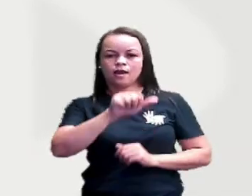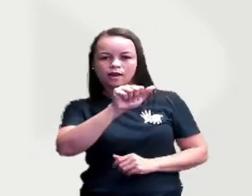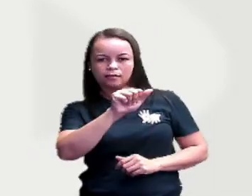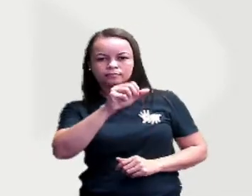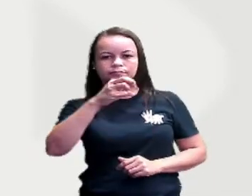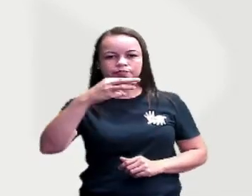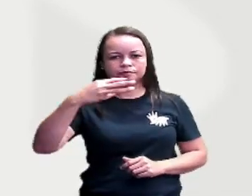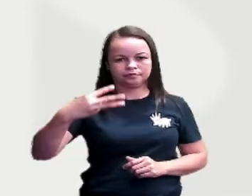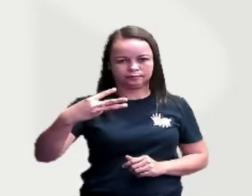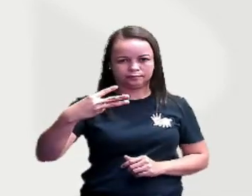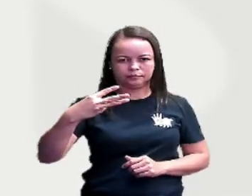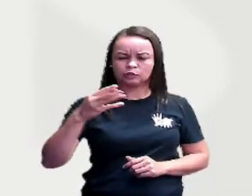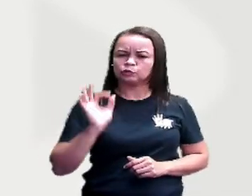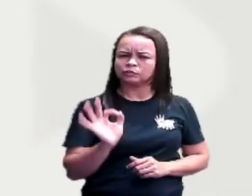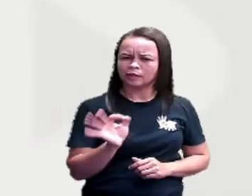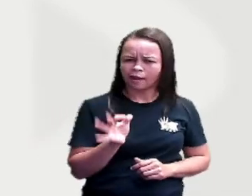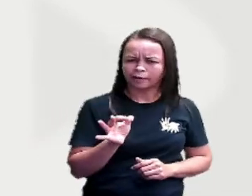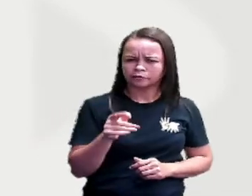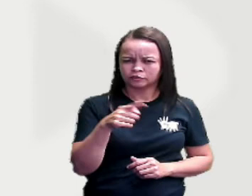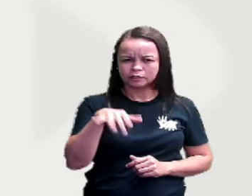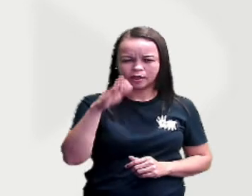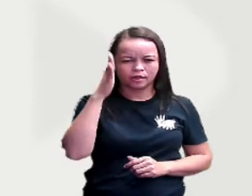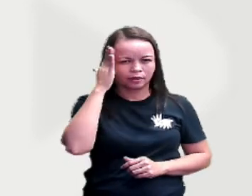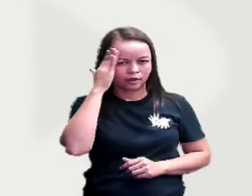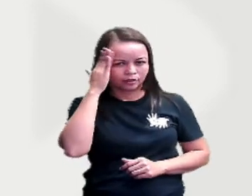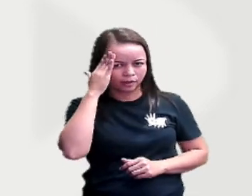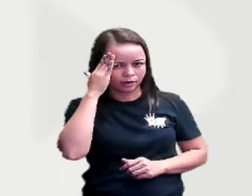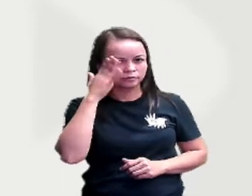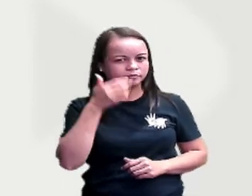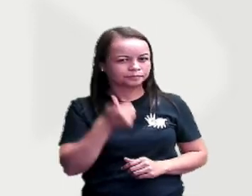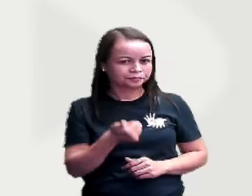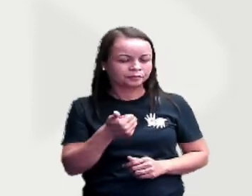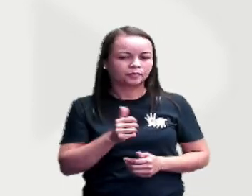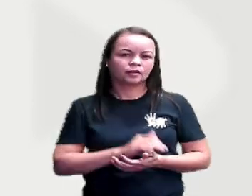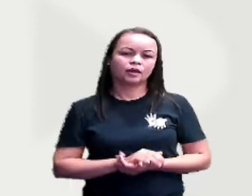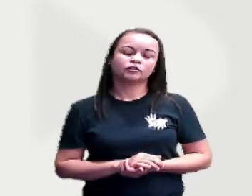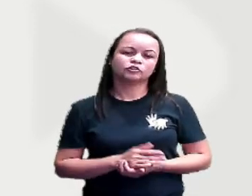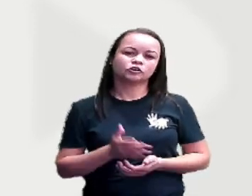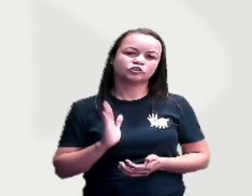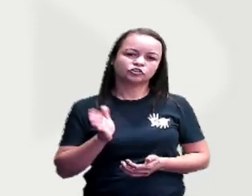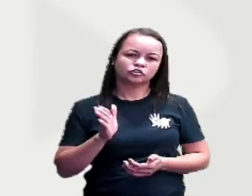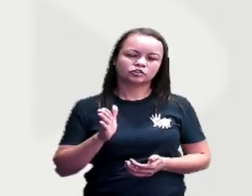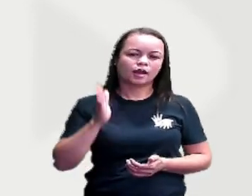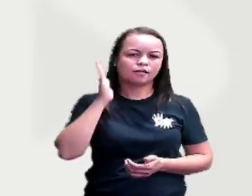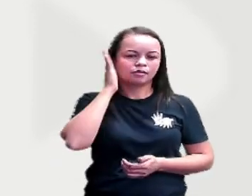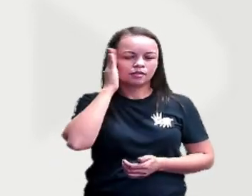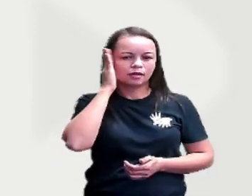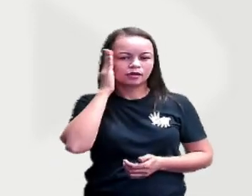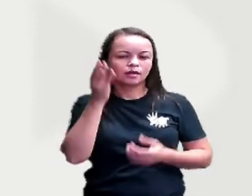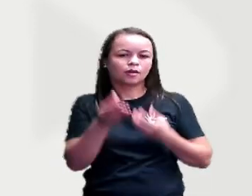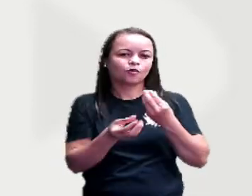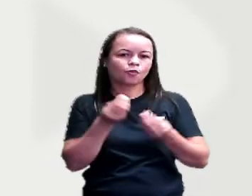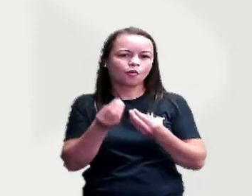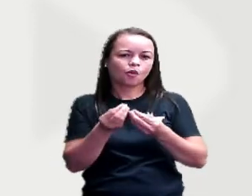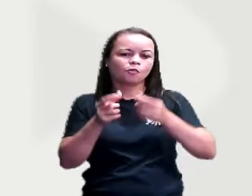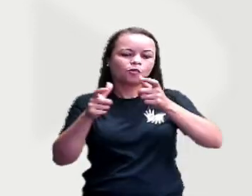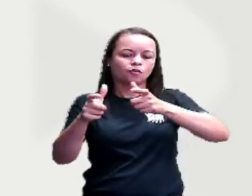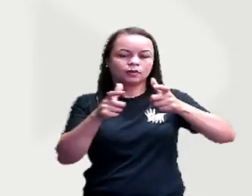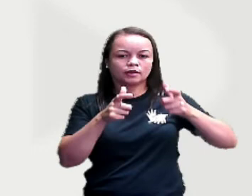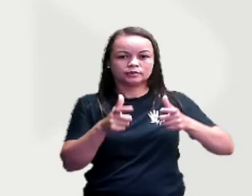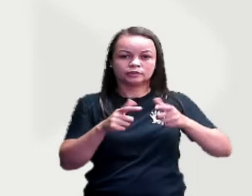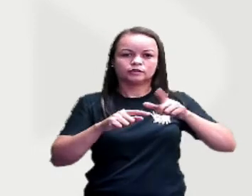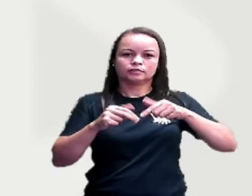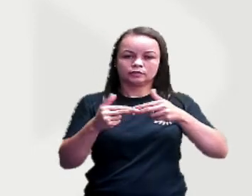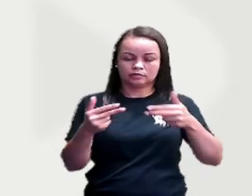3. Tudo certinho até aí? Tudo tranquilo, a gente já conseguiu entender como é que a gente localiza objetos